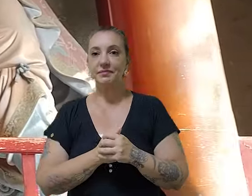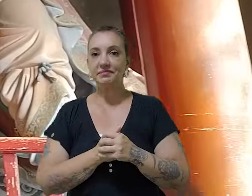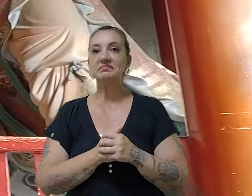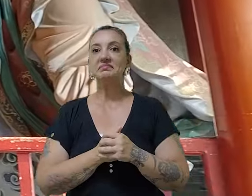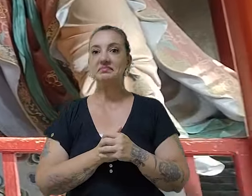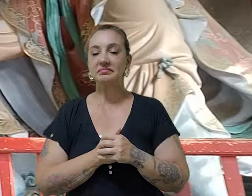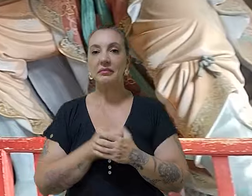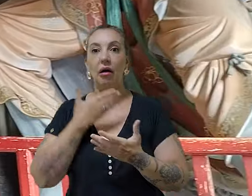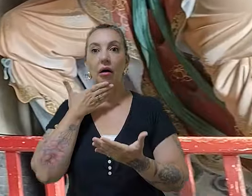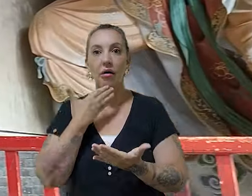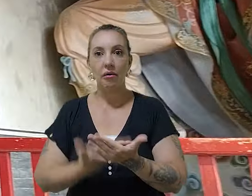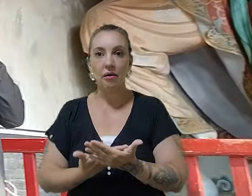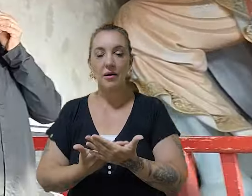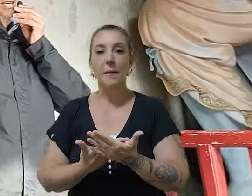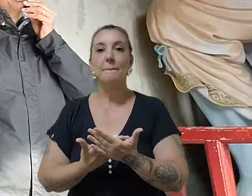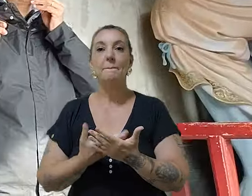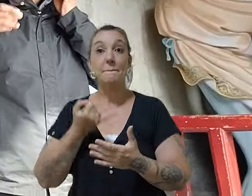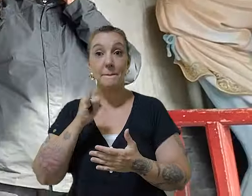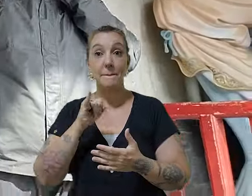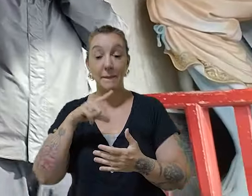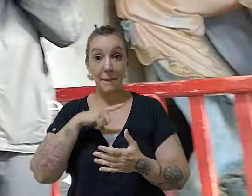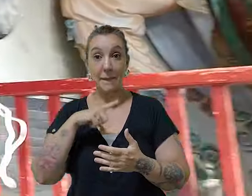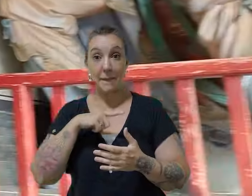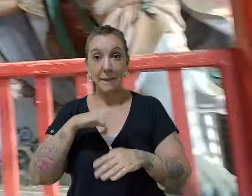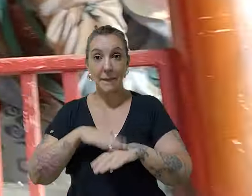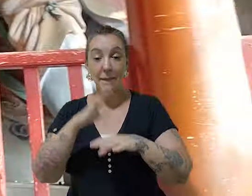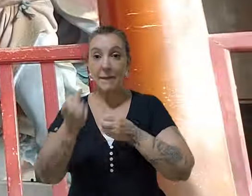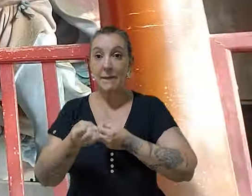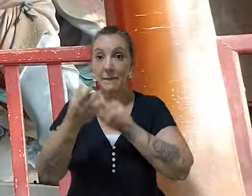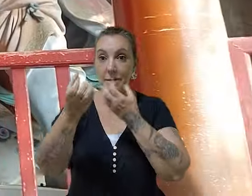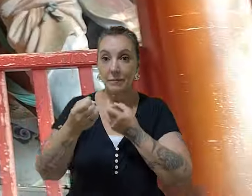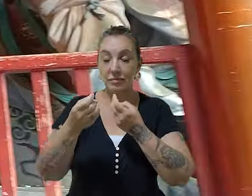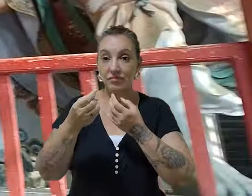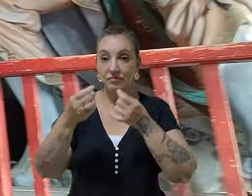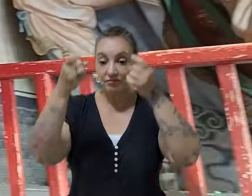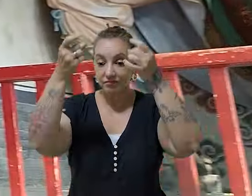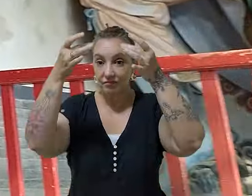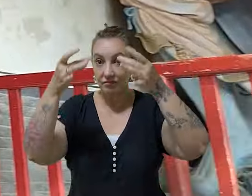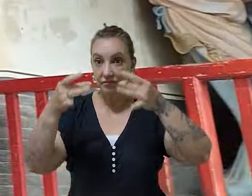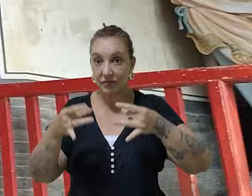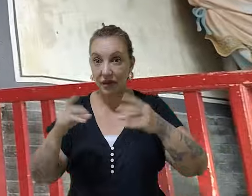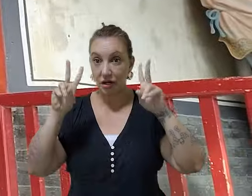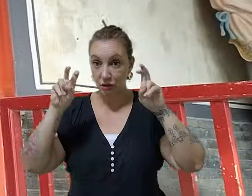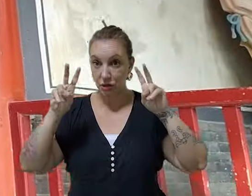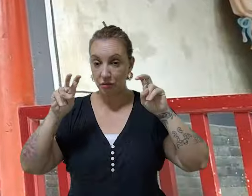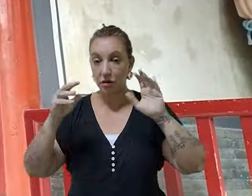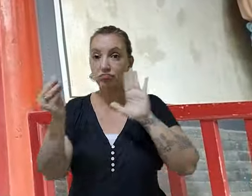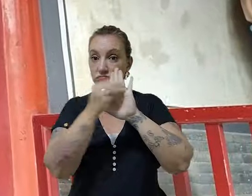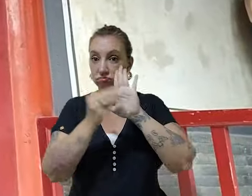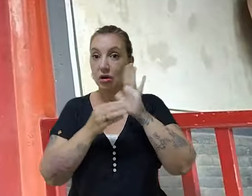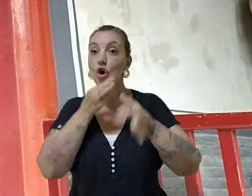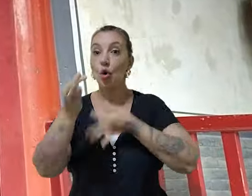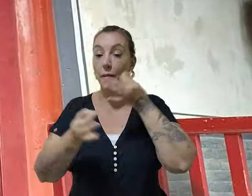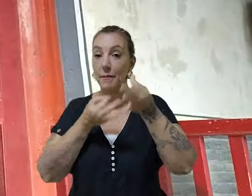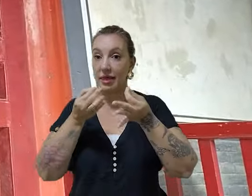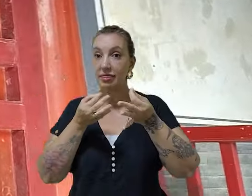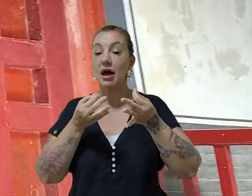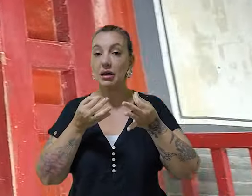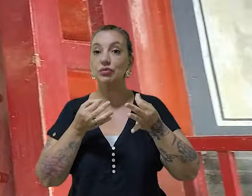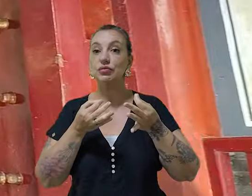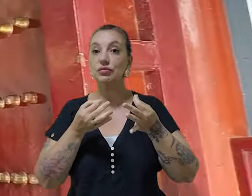Impressionante. Bom, e deixem aí, se vocês tiverem mais informações detalhadas sobre o templo, escrevam aqui nos comentários. Acho